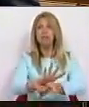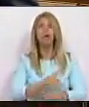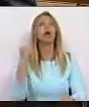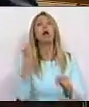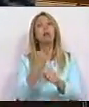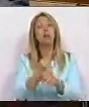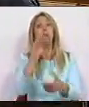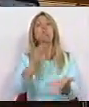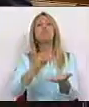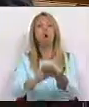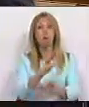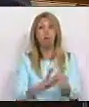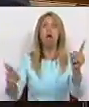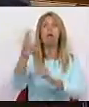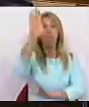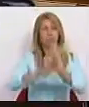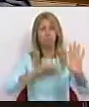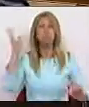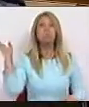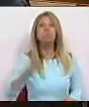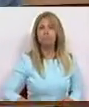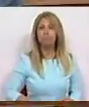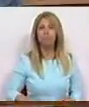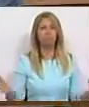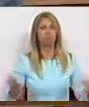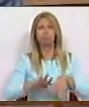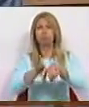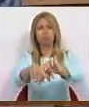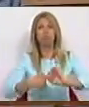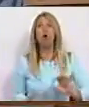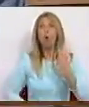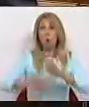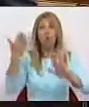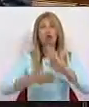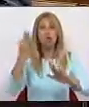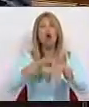trabalhadores pobres, no aumento da precariedade, no desastre, nas